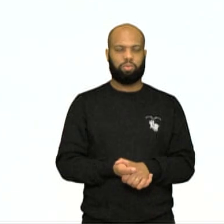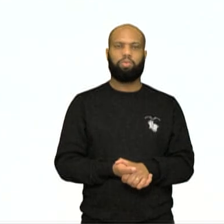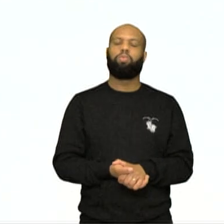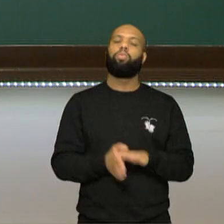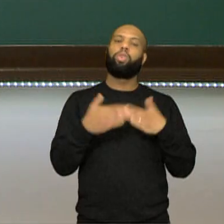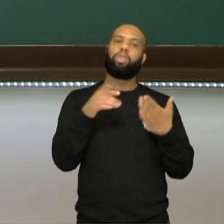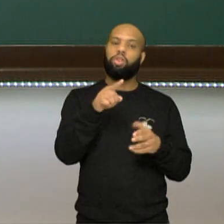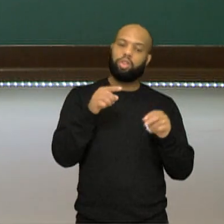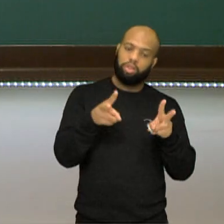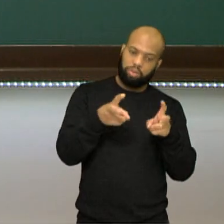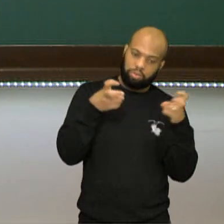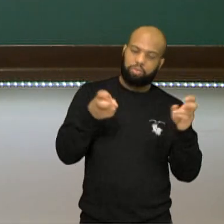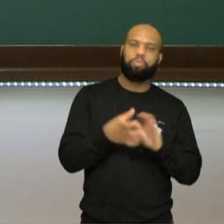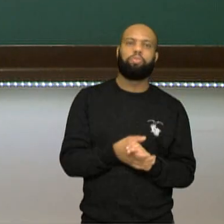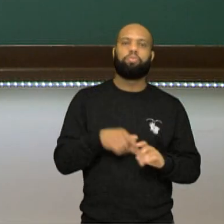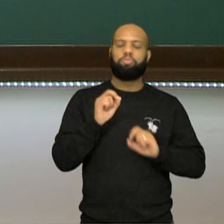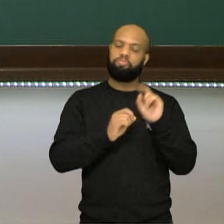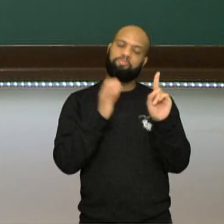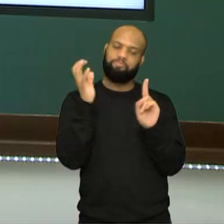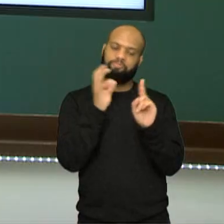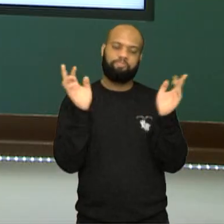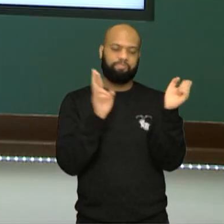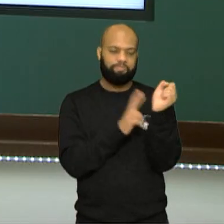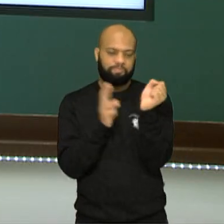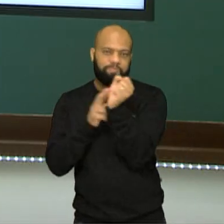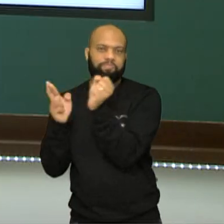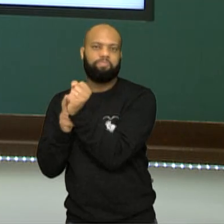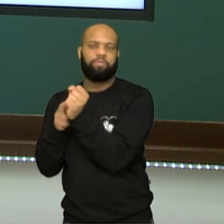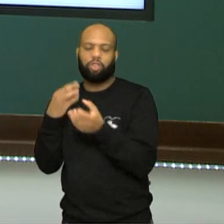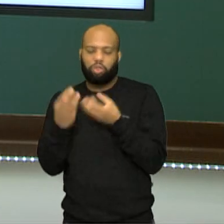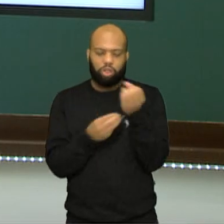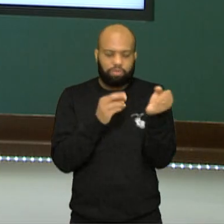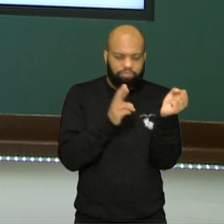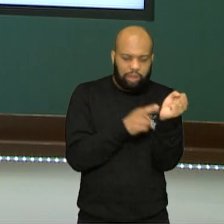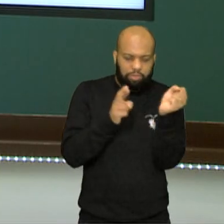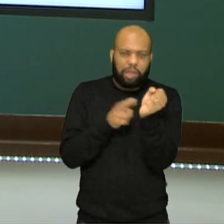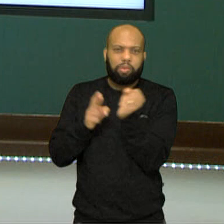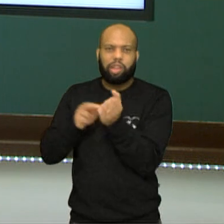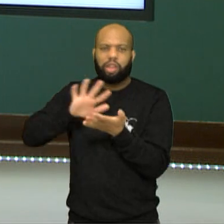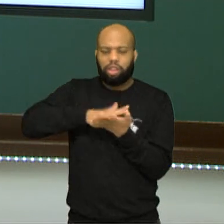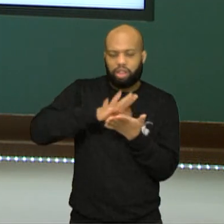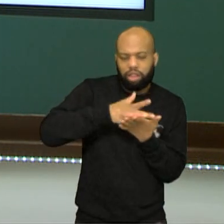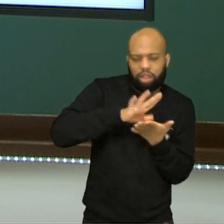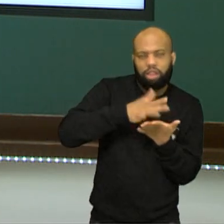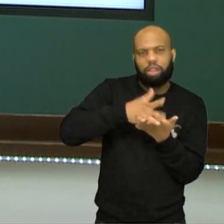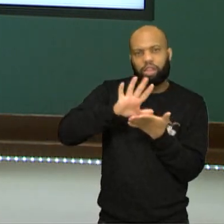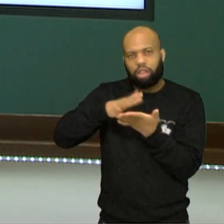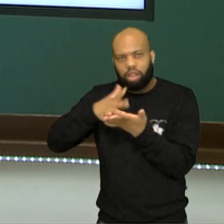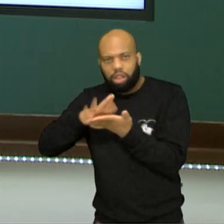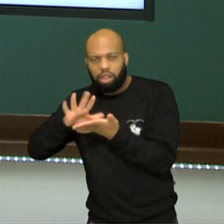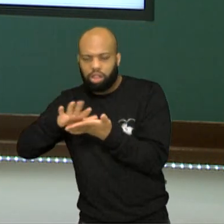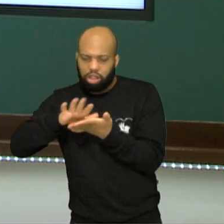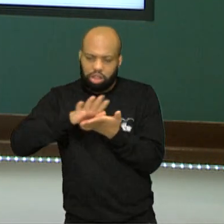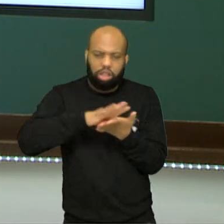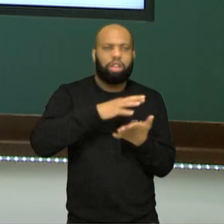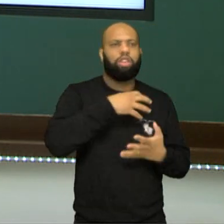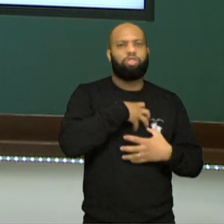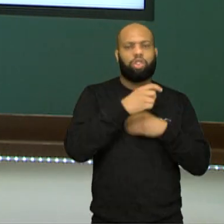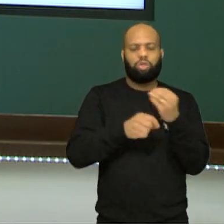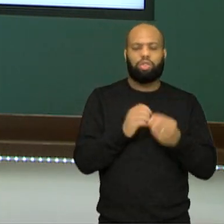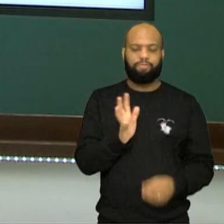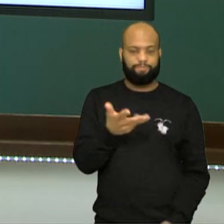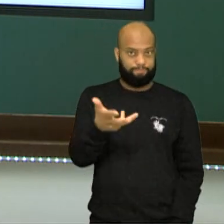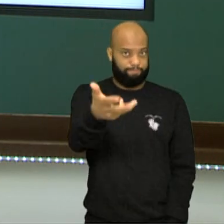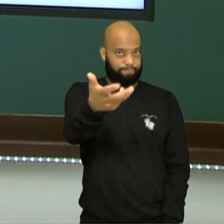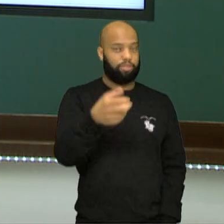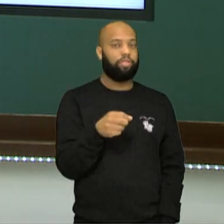Então você percebe aí, pessoal, a influência do ritmo, né, da batida. A batida do samba, de escola de samba, é uma batida mais acelerada.